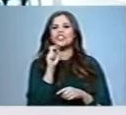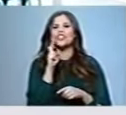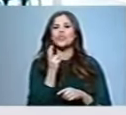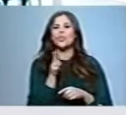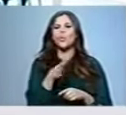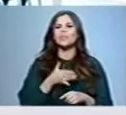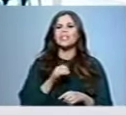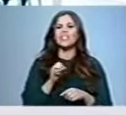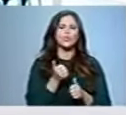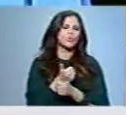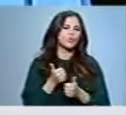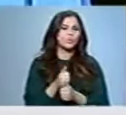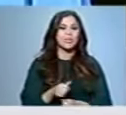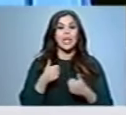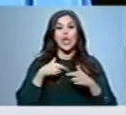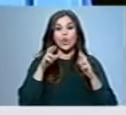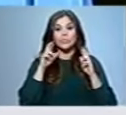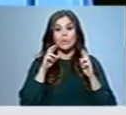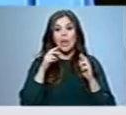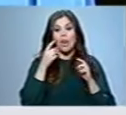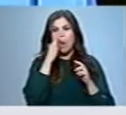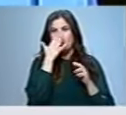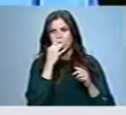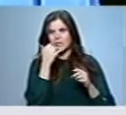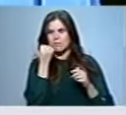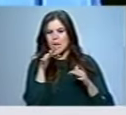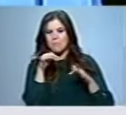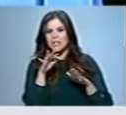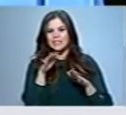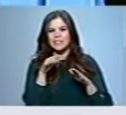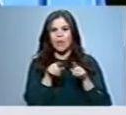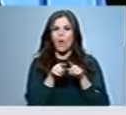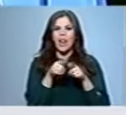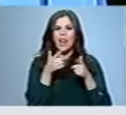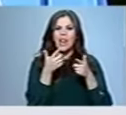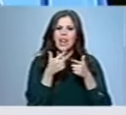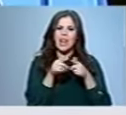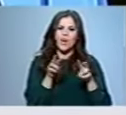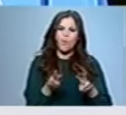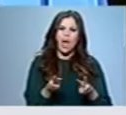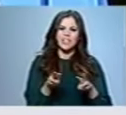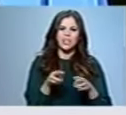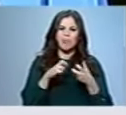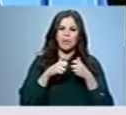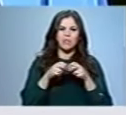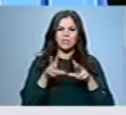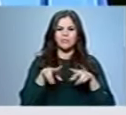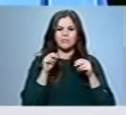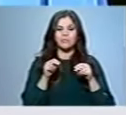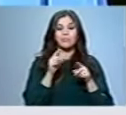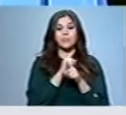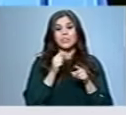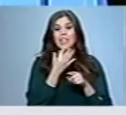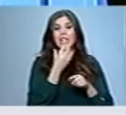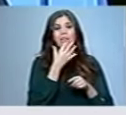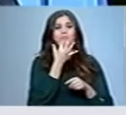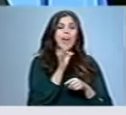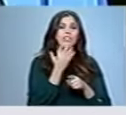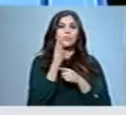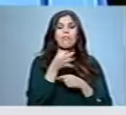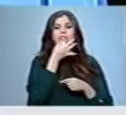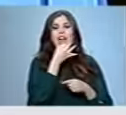entendem. Espero não me parecer presunçoso, mas a barreira da linguagem nunca foi um grande problema. Sim, problema. Em França eu já falava inglês, depois